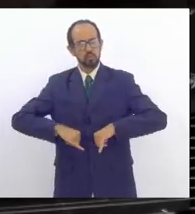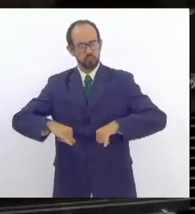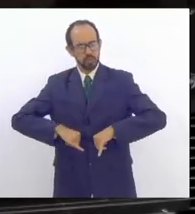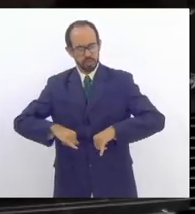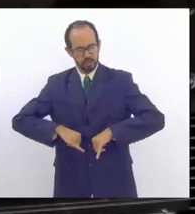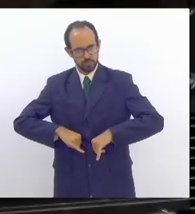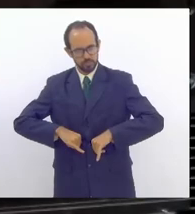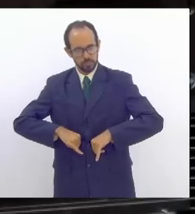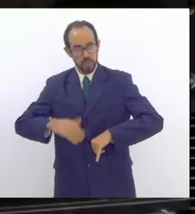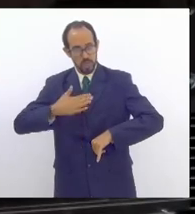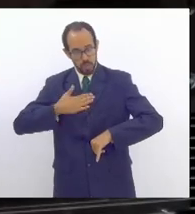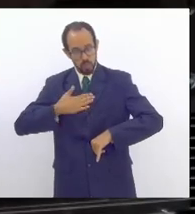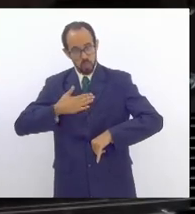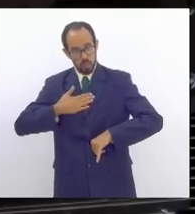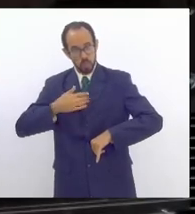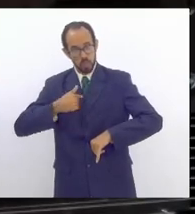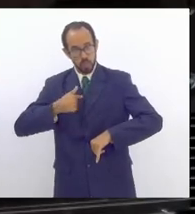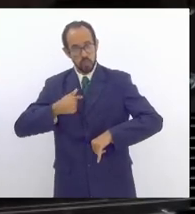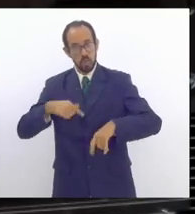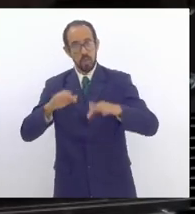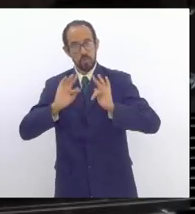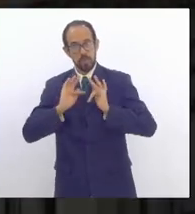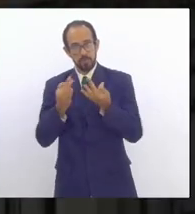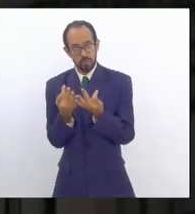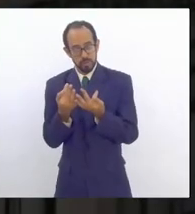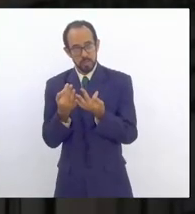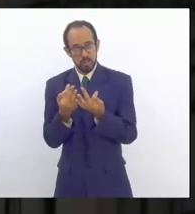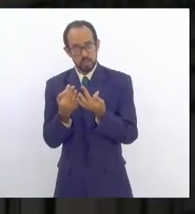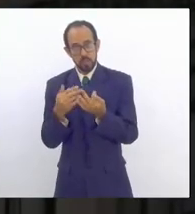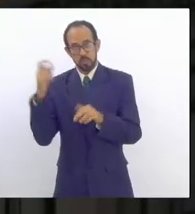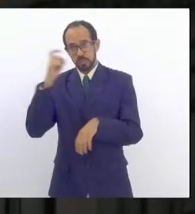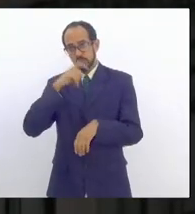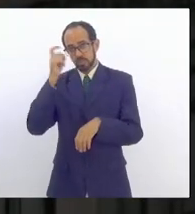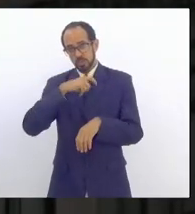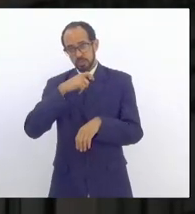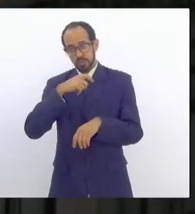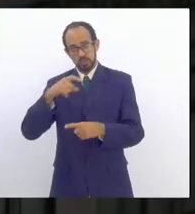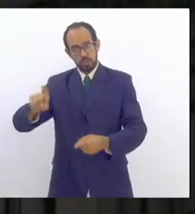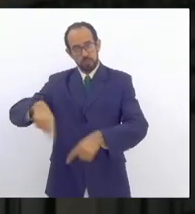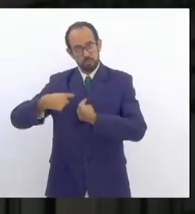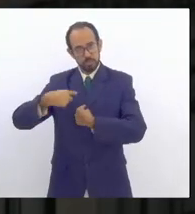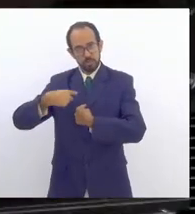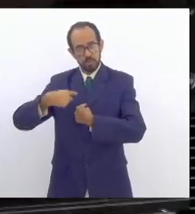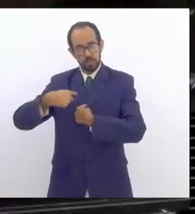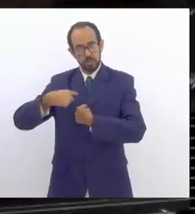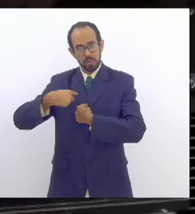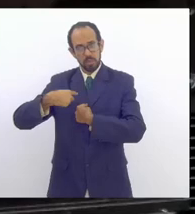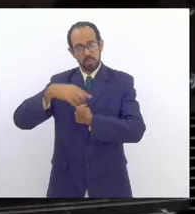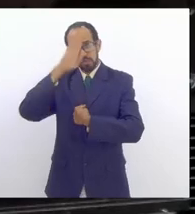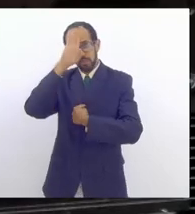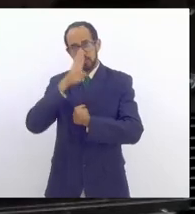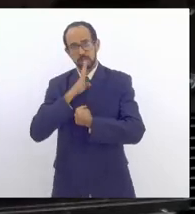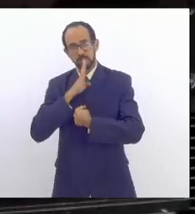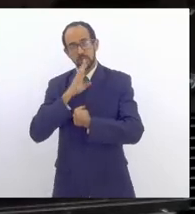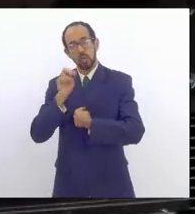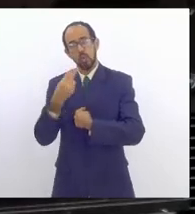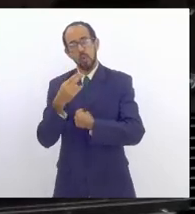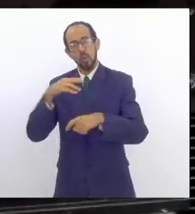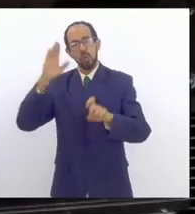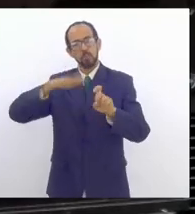eu e minha família, seja com mentiras, ataques gratuitos ou, infelizmente, boatos